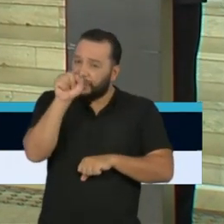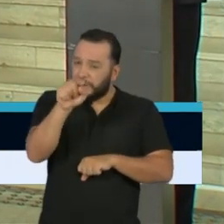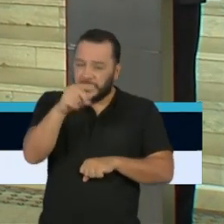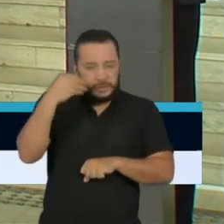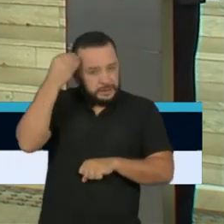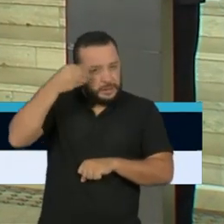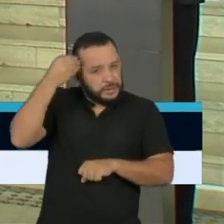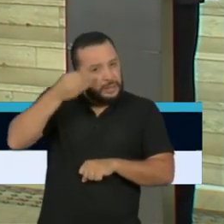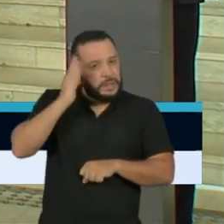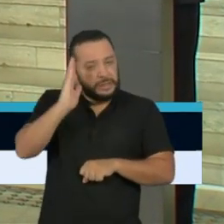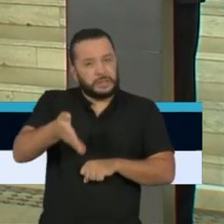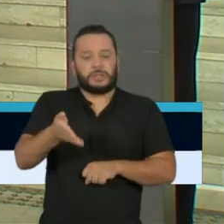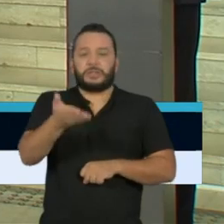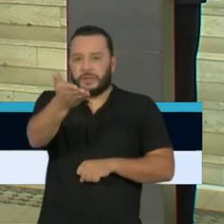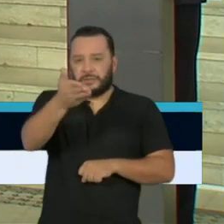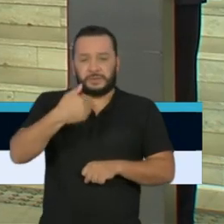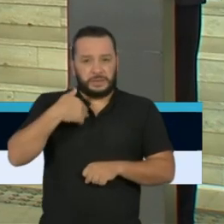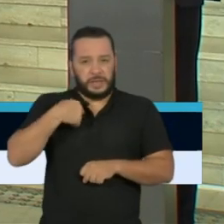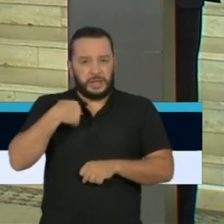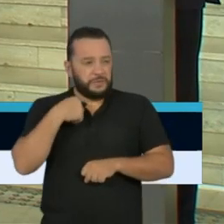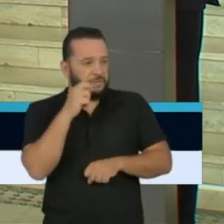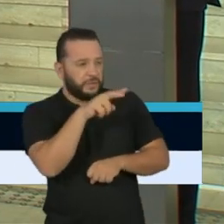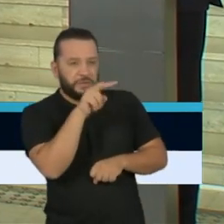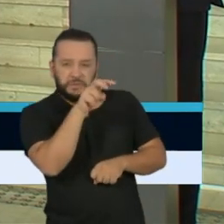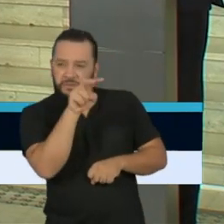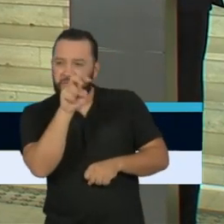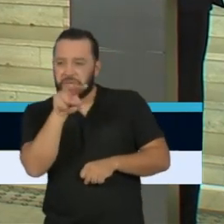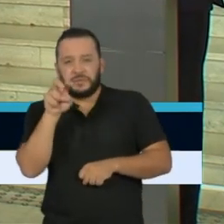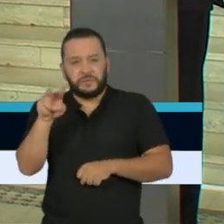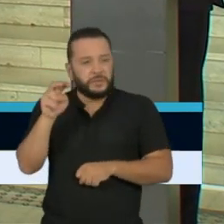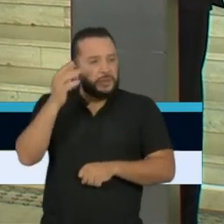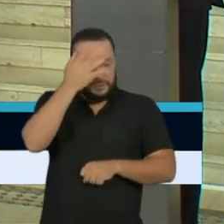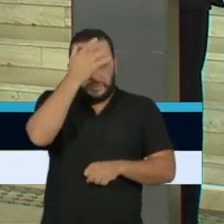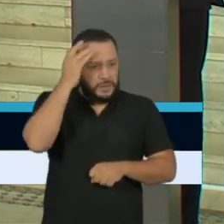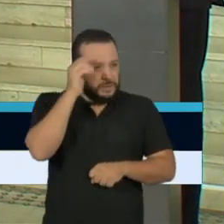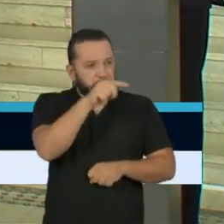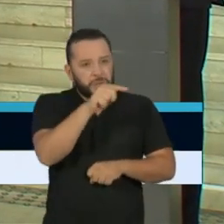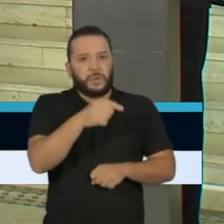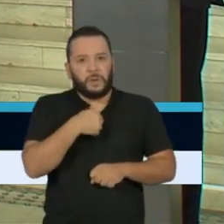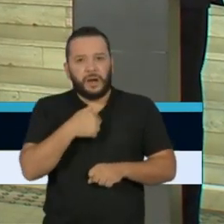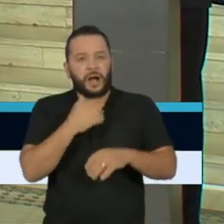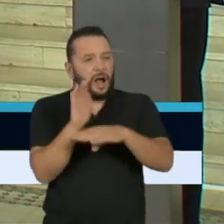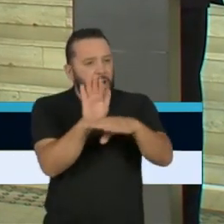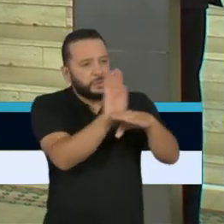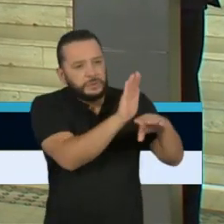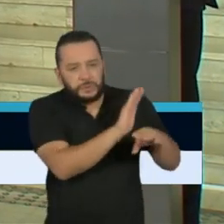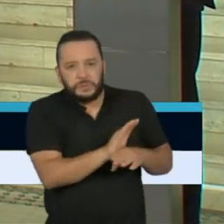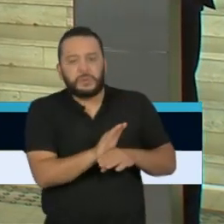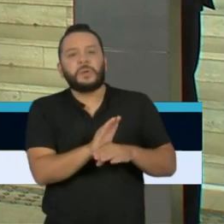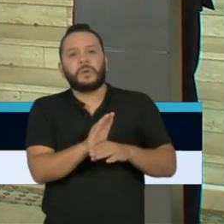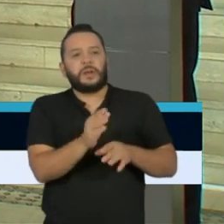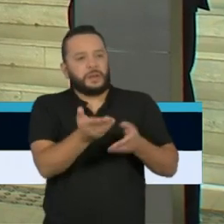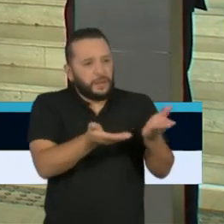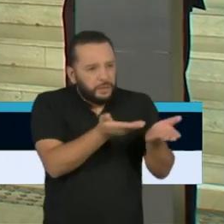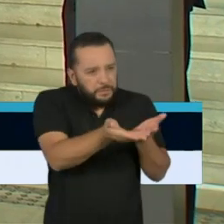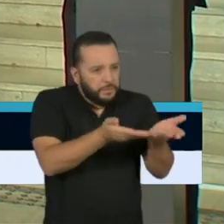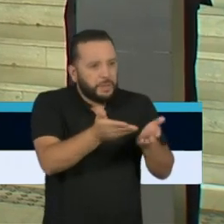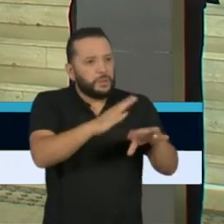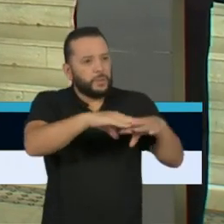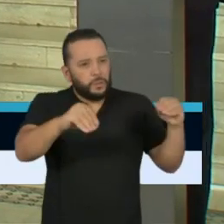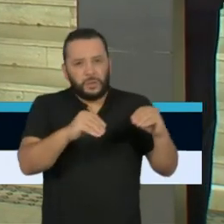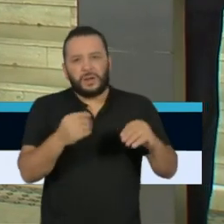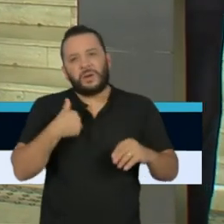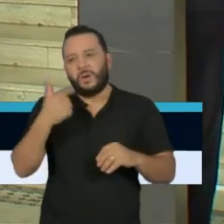tendo assistido e permitido que muitas pessoas continuassem em vida e, lamentavelmente, assistido outras pessoas que perderam a sua